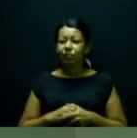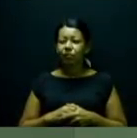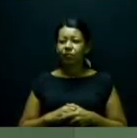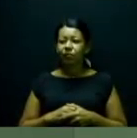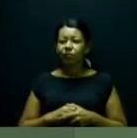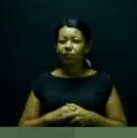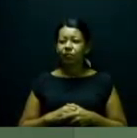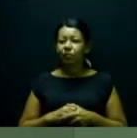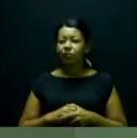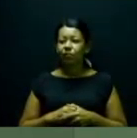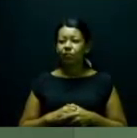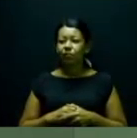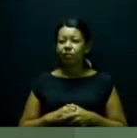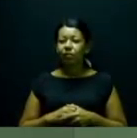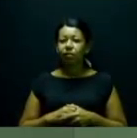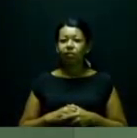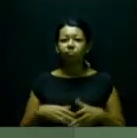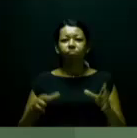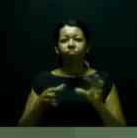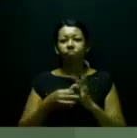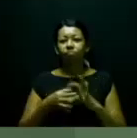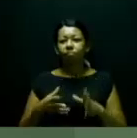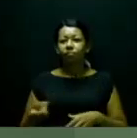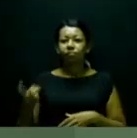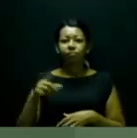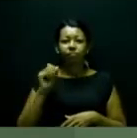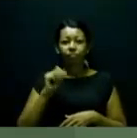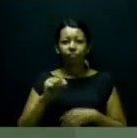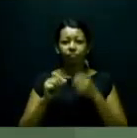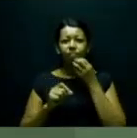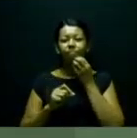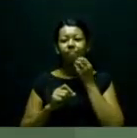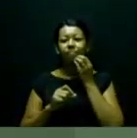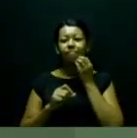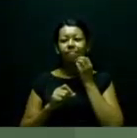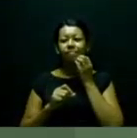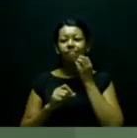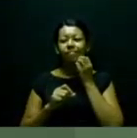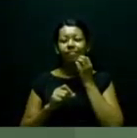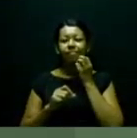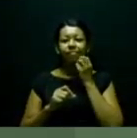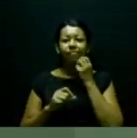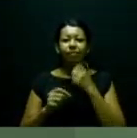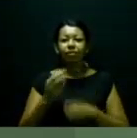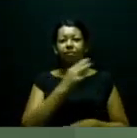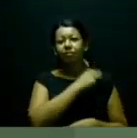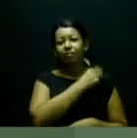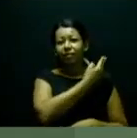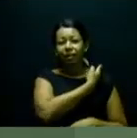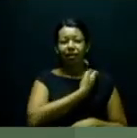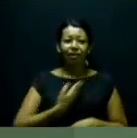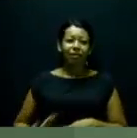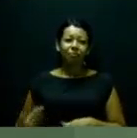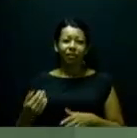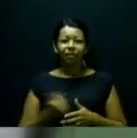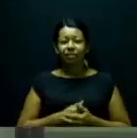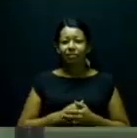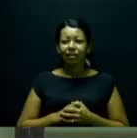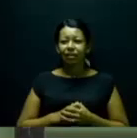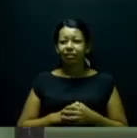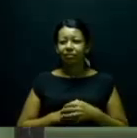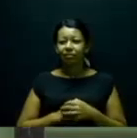aqui na torcida e à disposição para formarmos comissão e também adentrarmos ao Ministério Público, que é o que nos resta. Antecipo meu